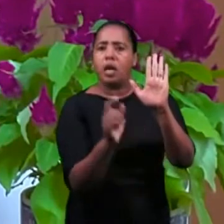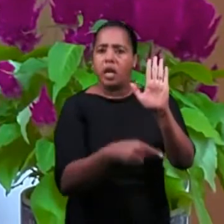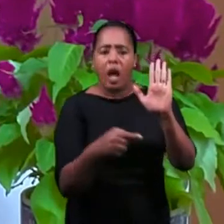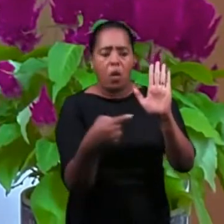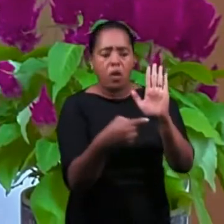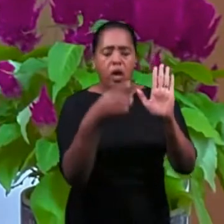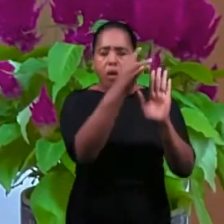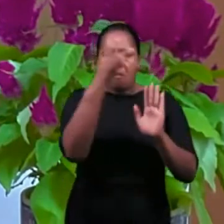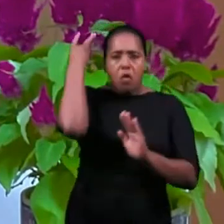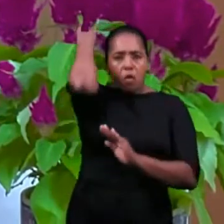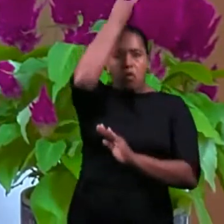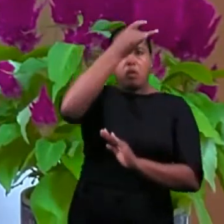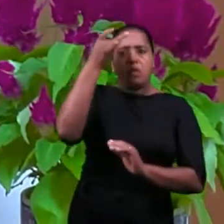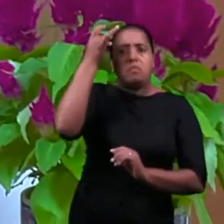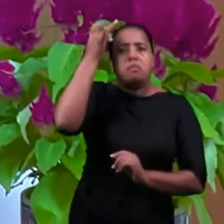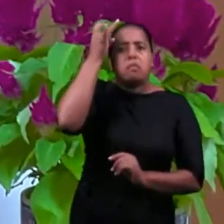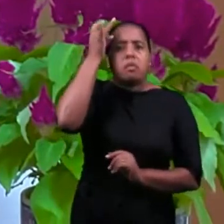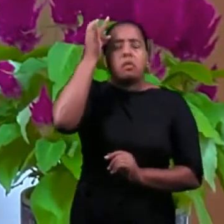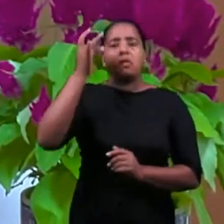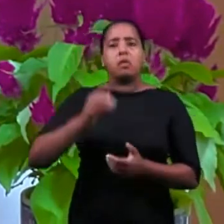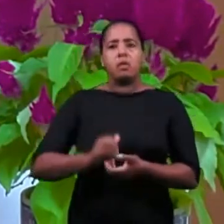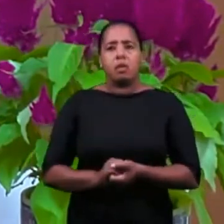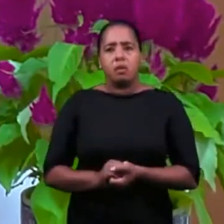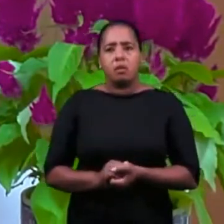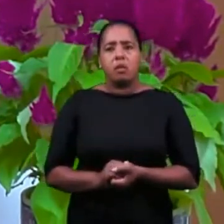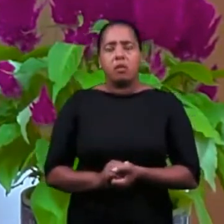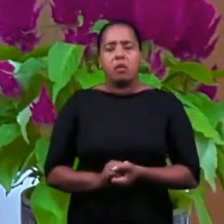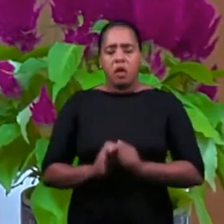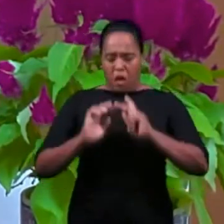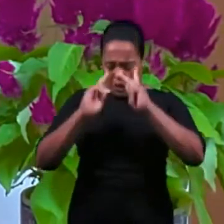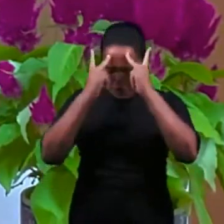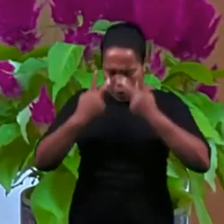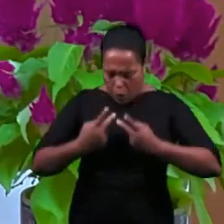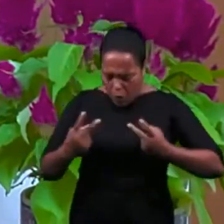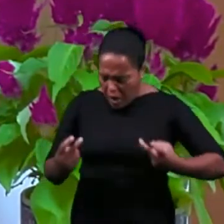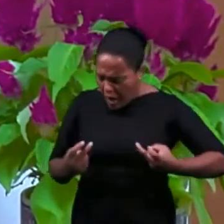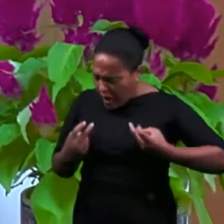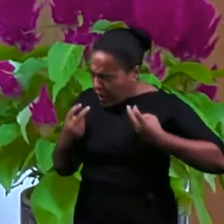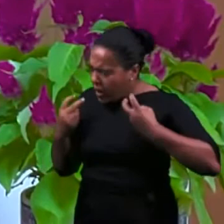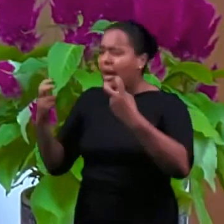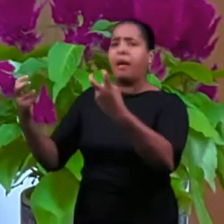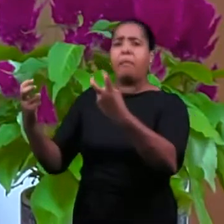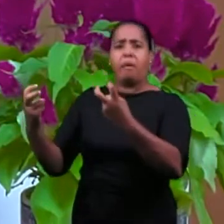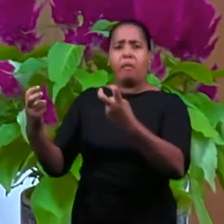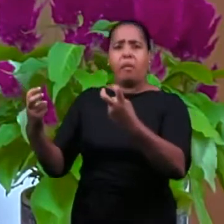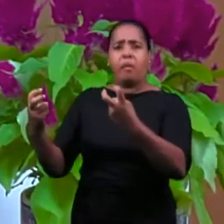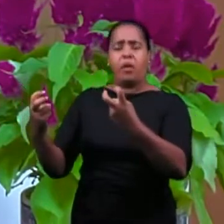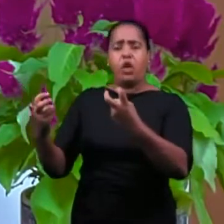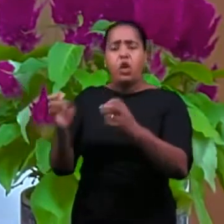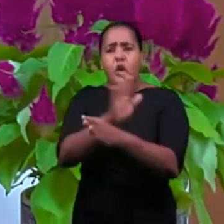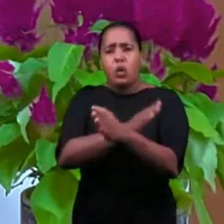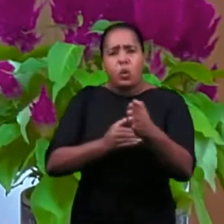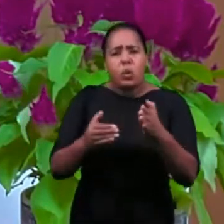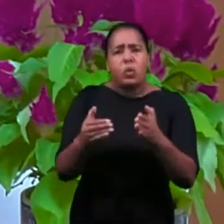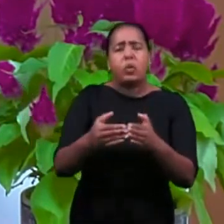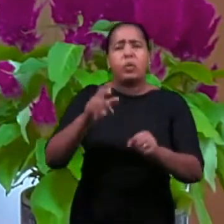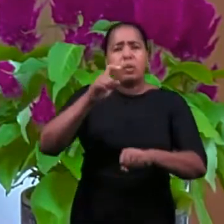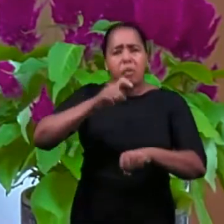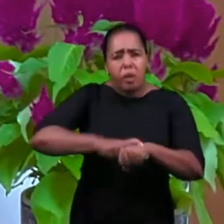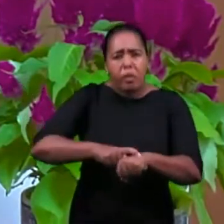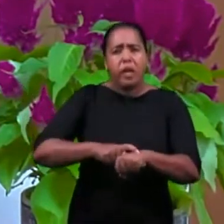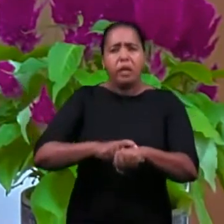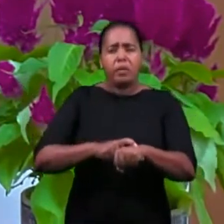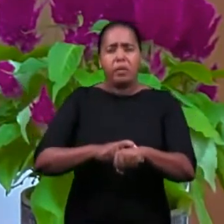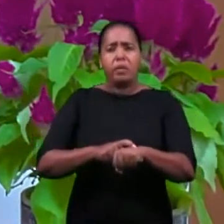Espírito Santo, que é aquele que, pelo qual o homem clama e diz todos os instantes, ele fala todos